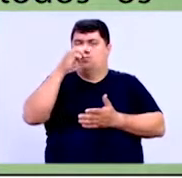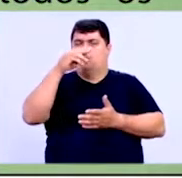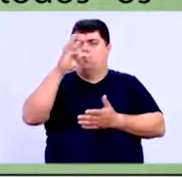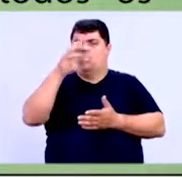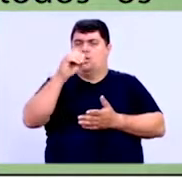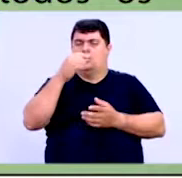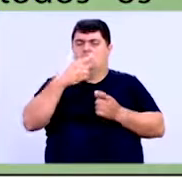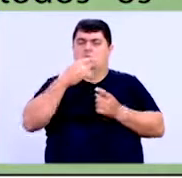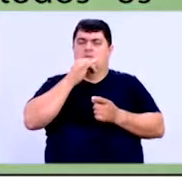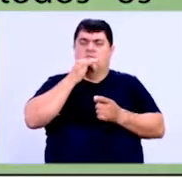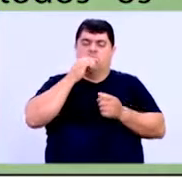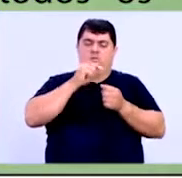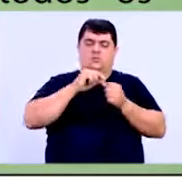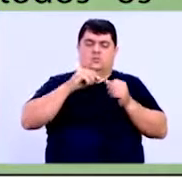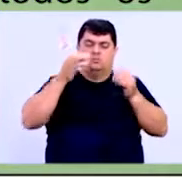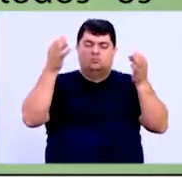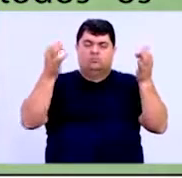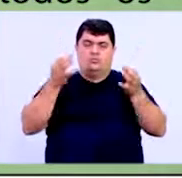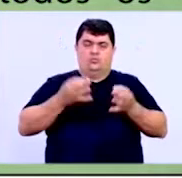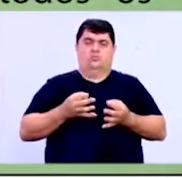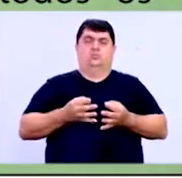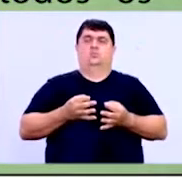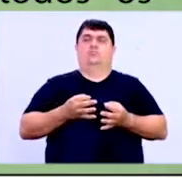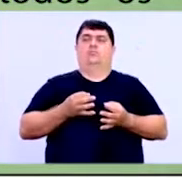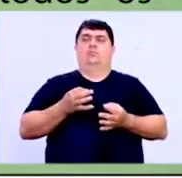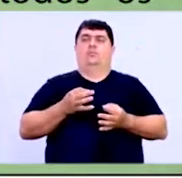elaborar um exemplo completo, conforme sugere